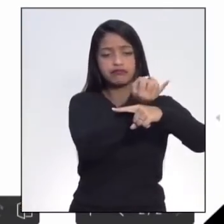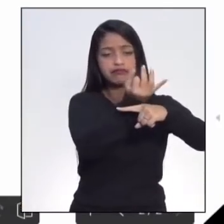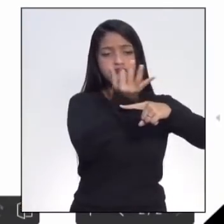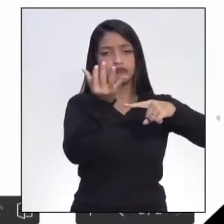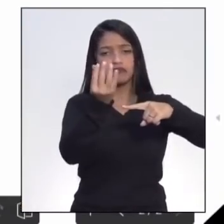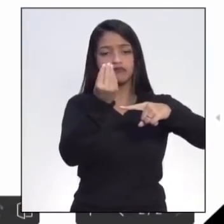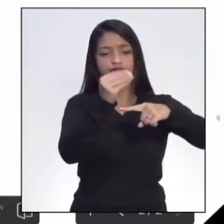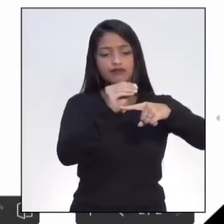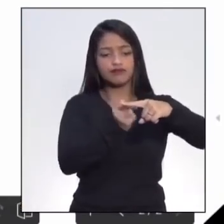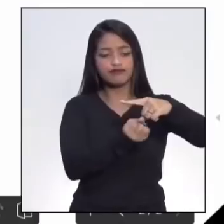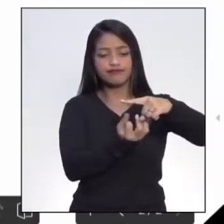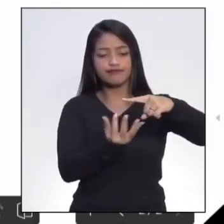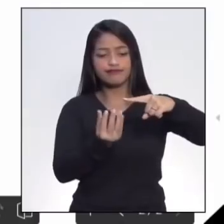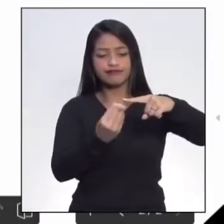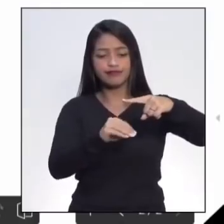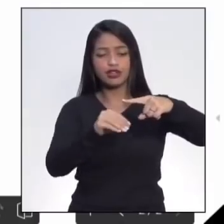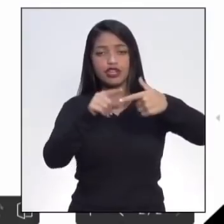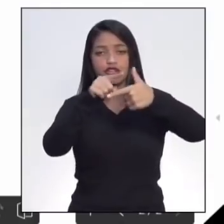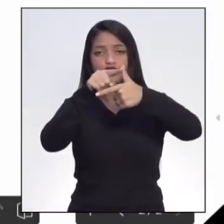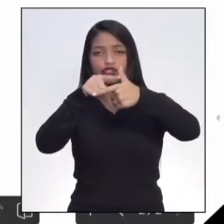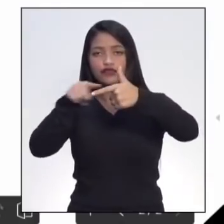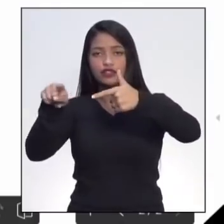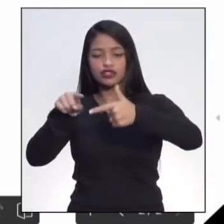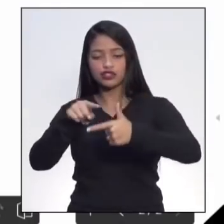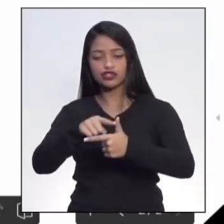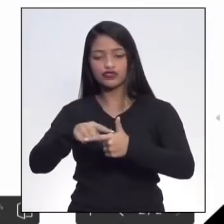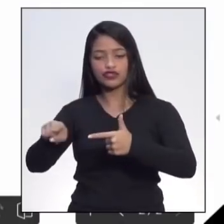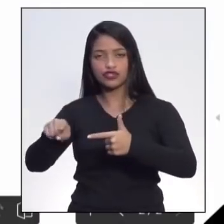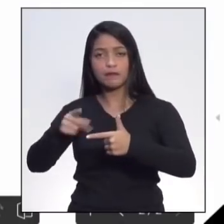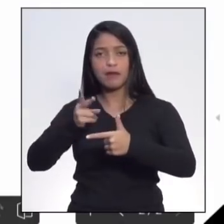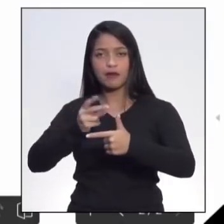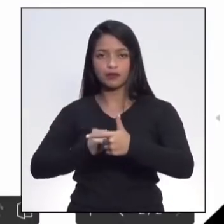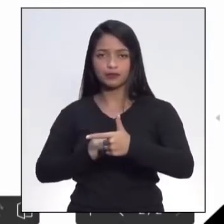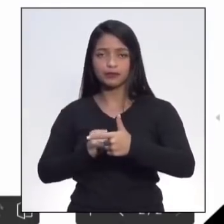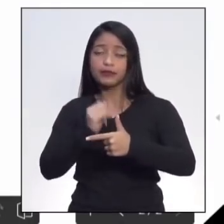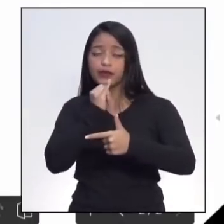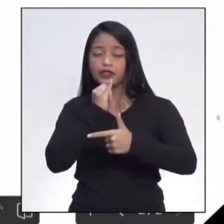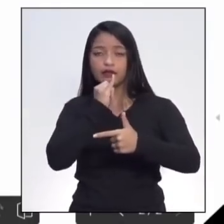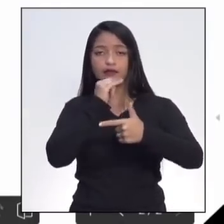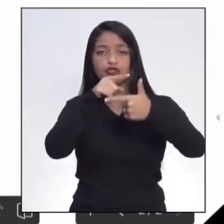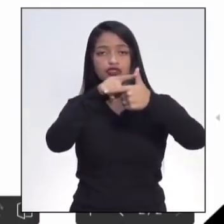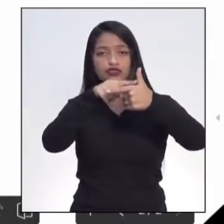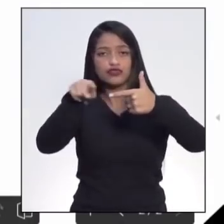denominador. Nesse caso, eu posso dividir por 2.